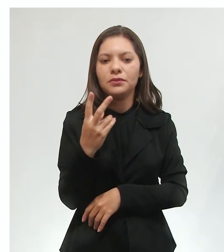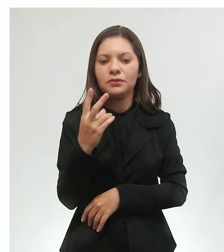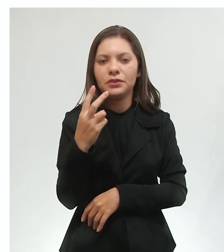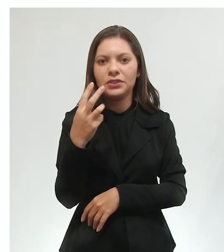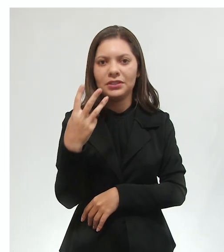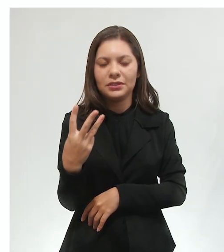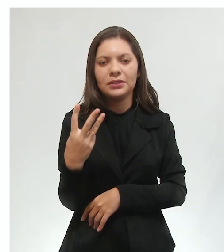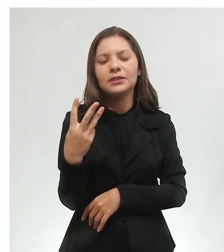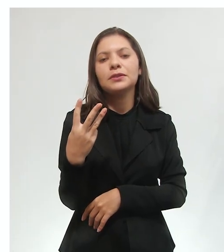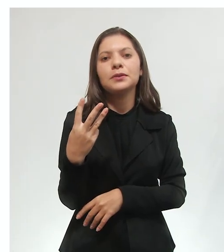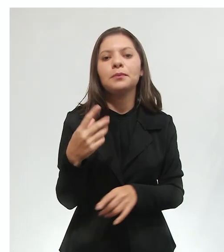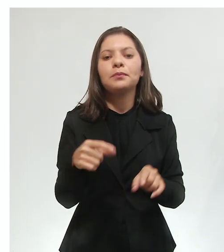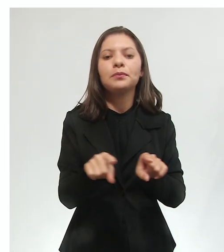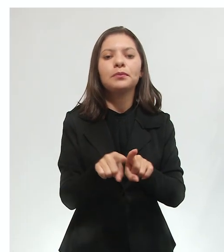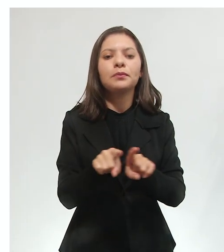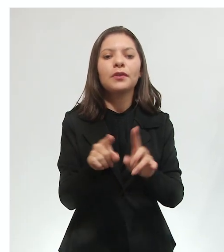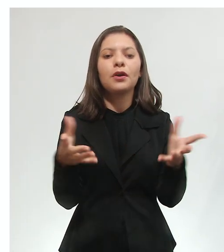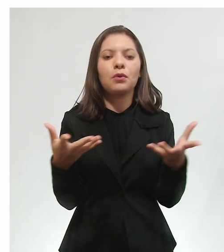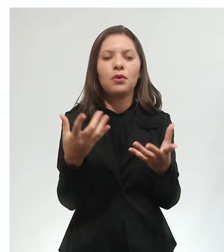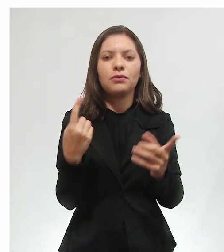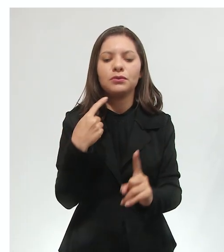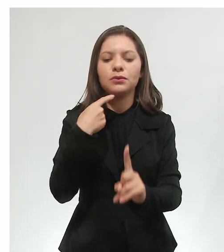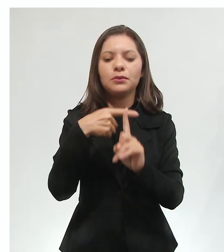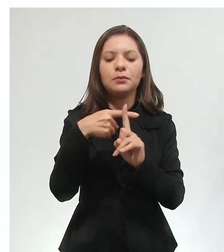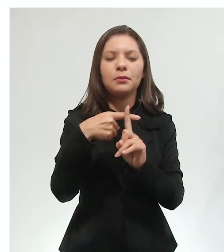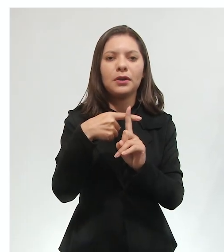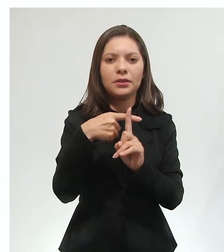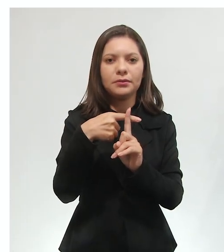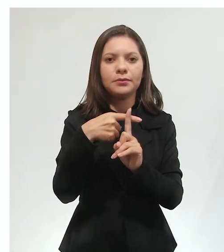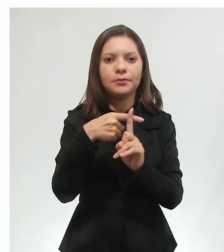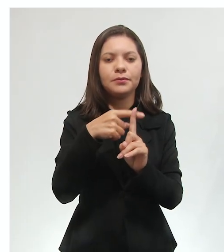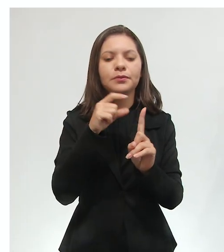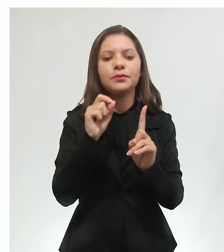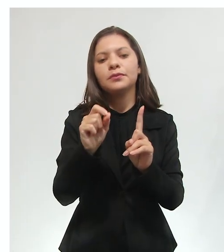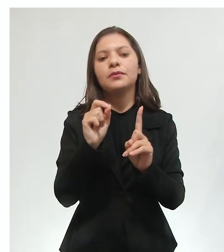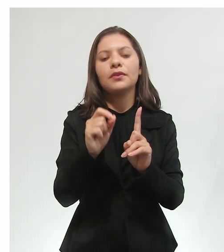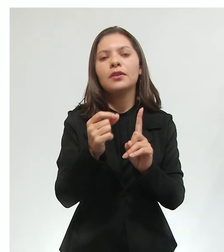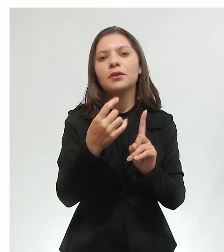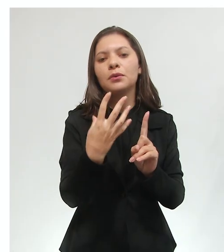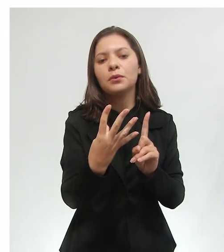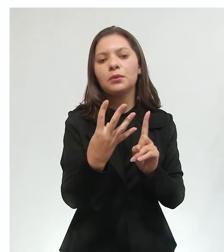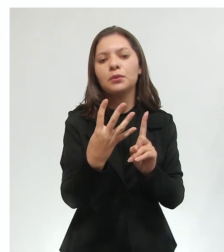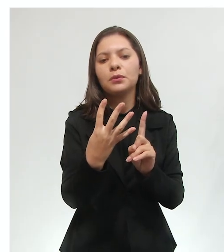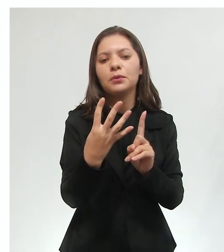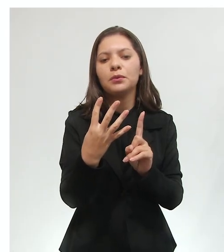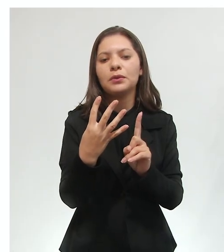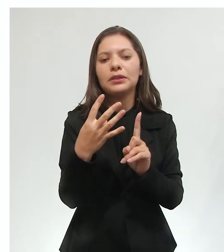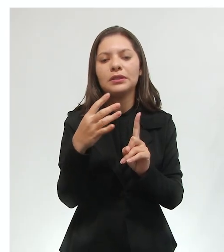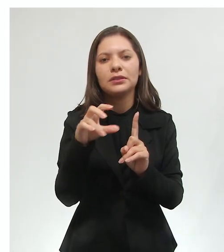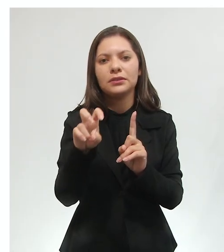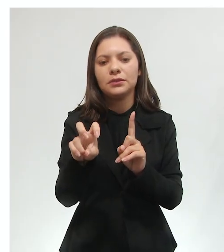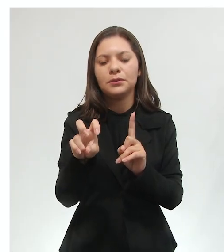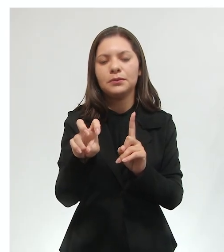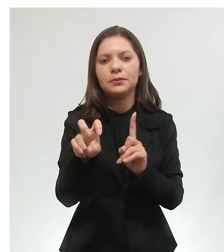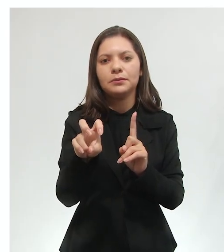123, e eu vou somar isso, por exemplo, com 45.